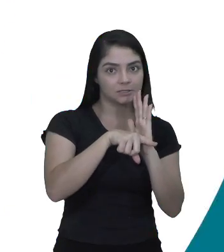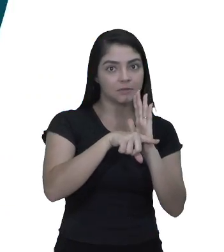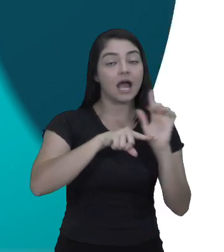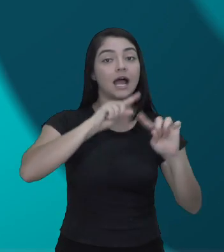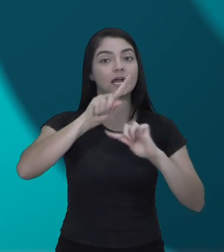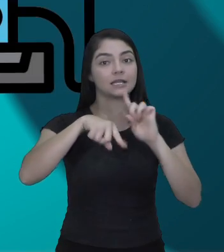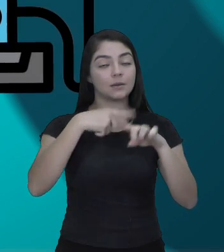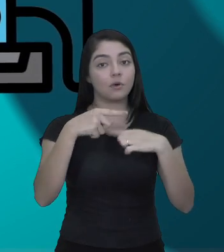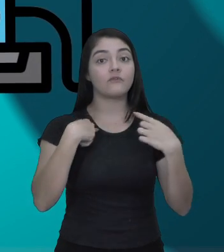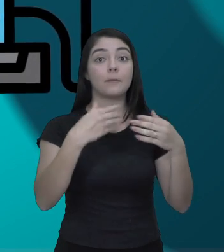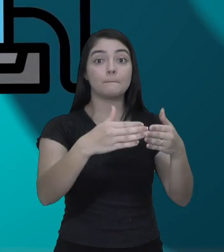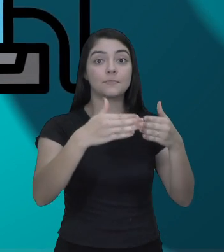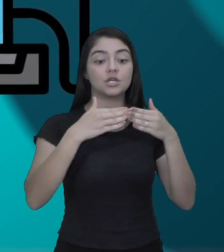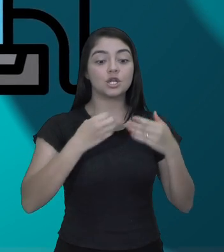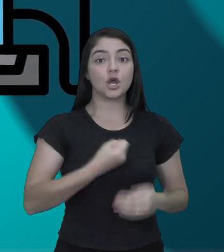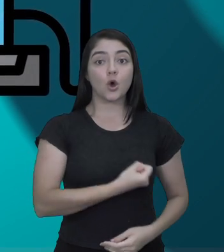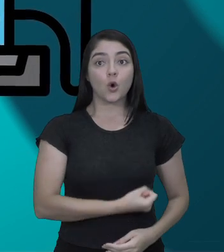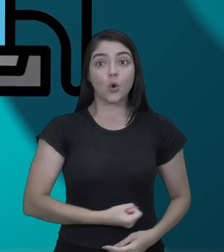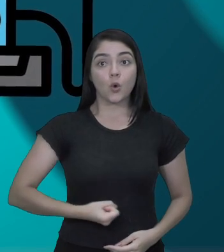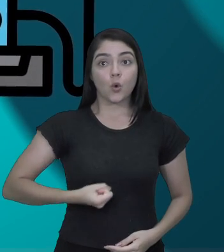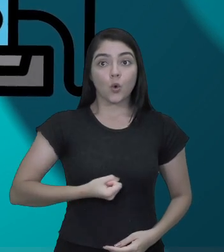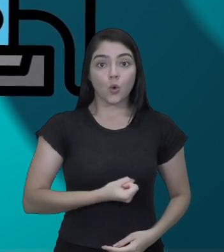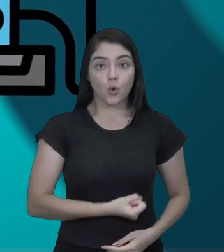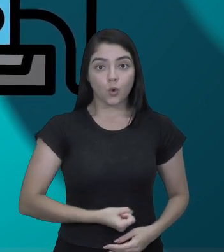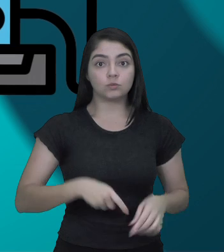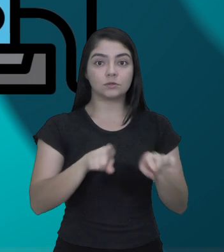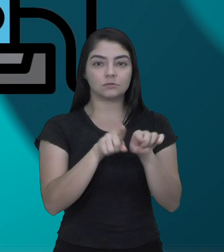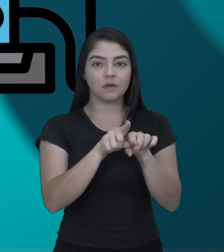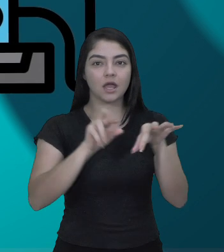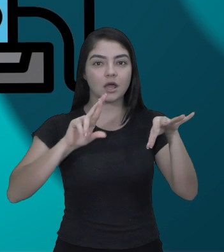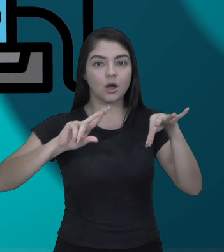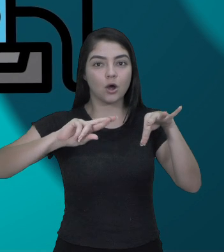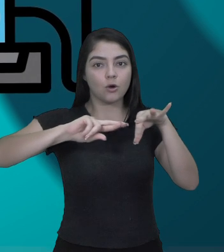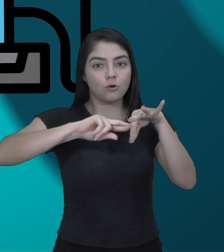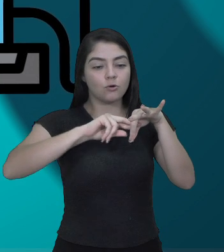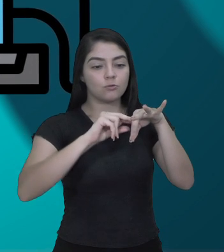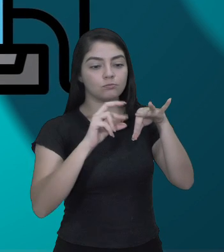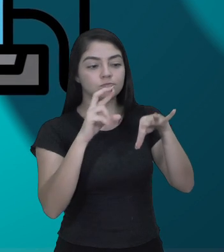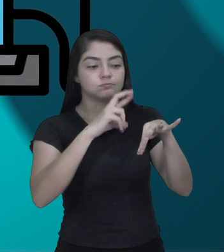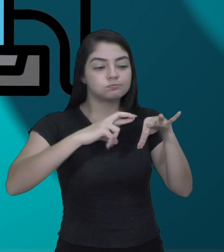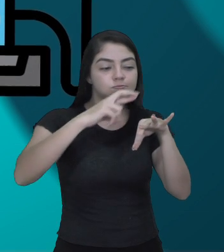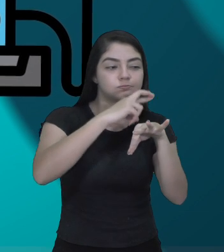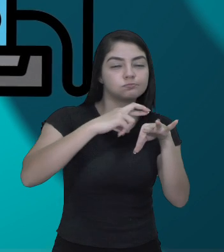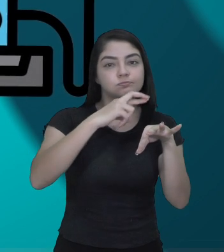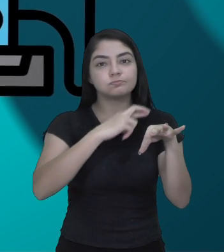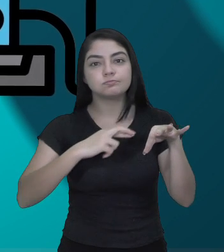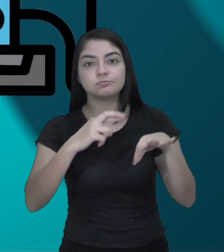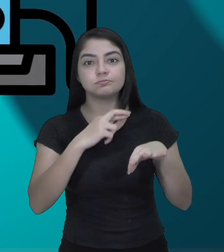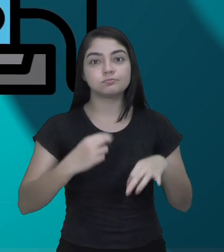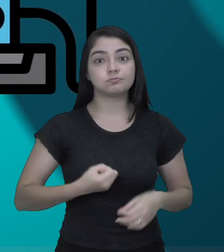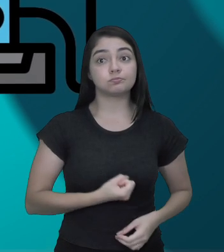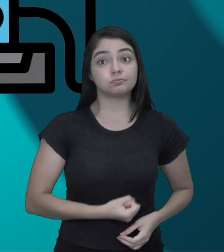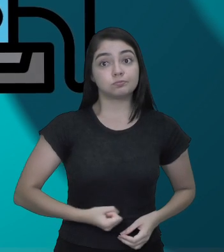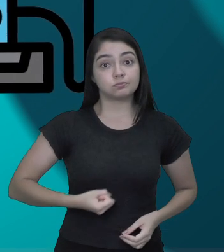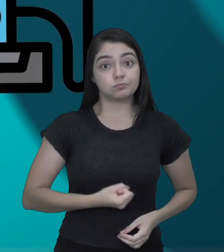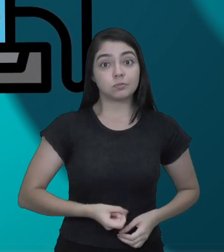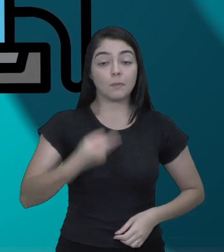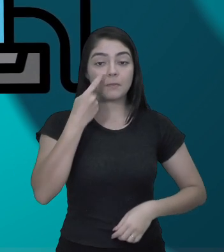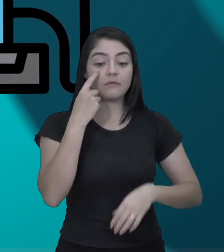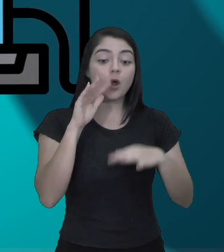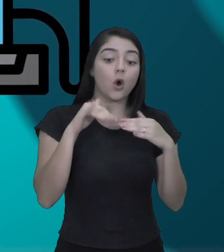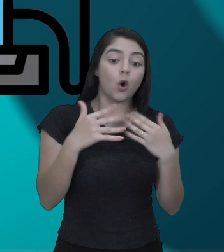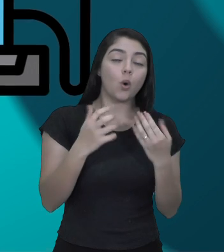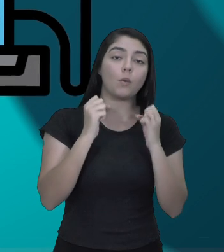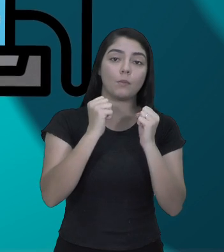algo, solicitará uma ultrassonografia pélvica transvaginal e, muitas vezes, uma complementação